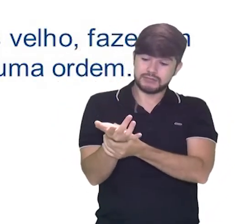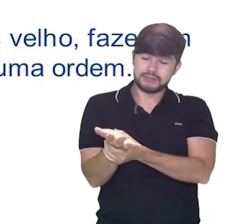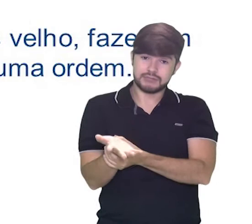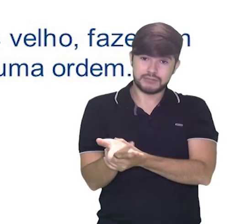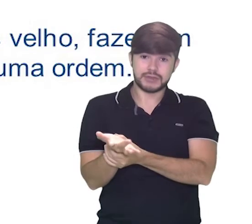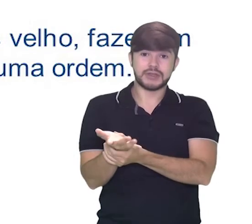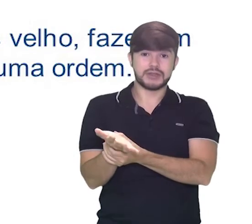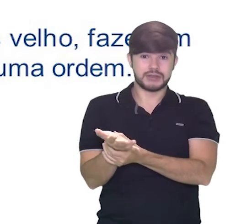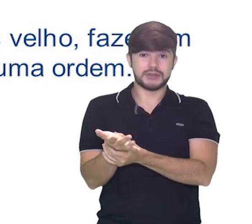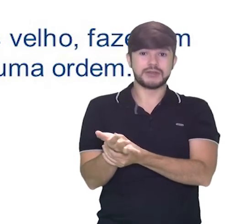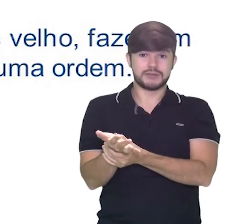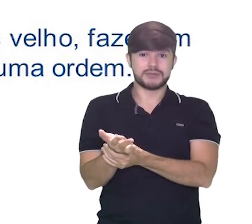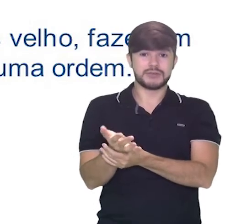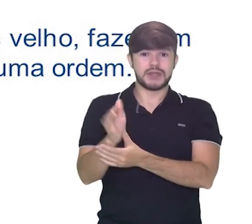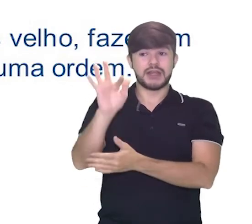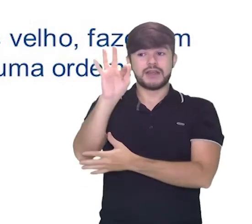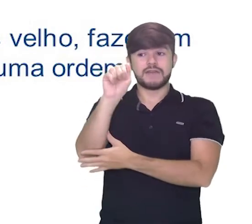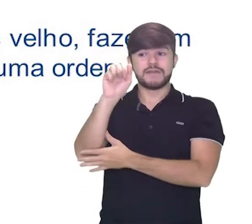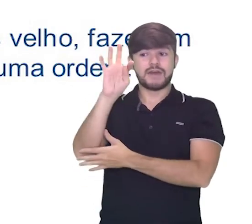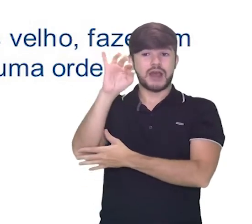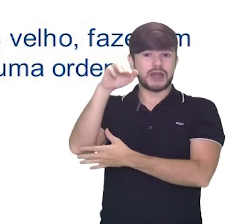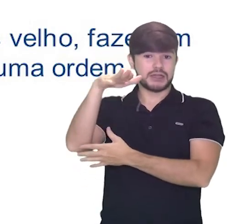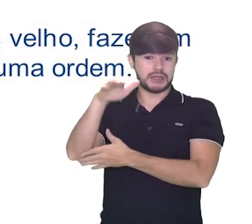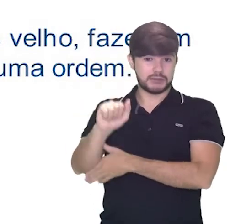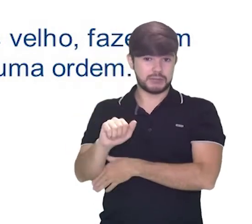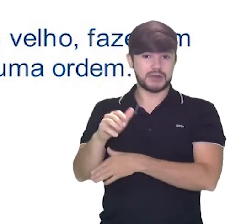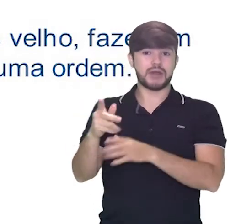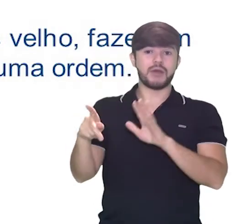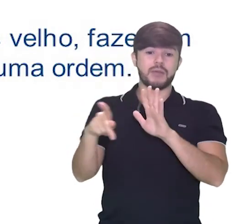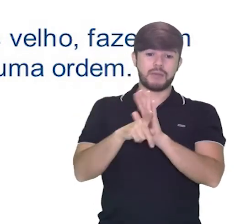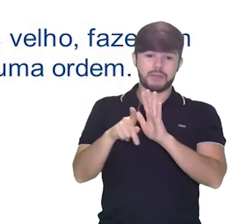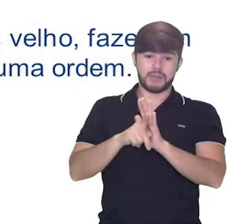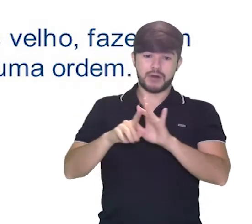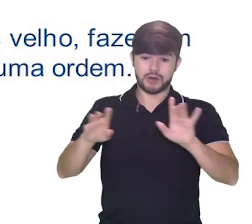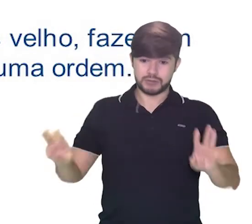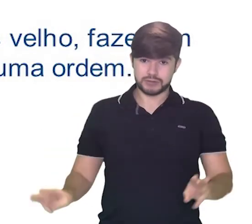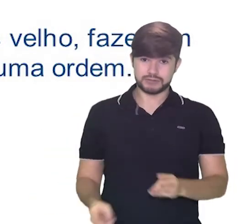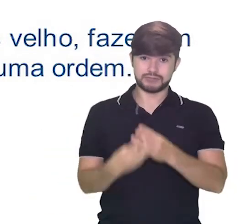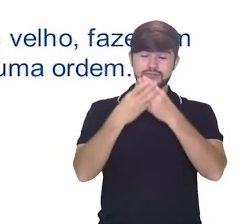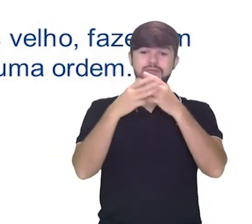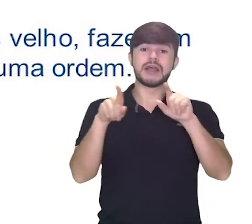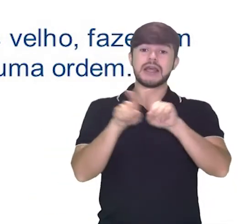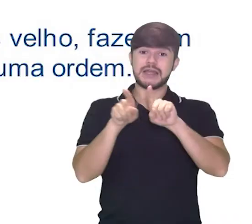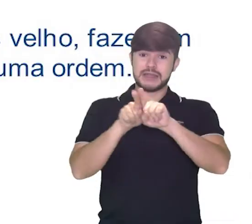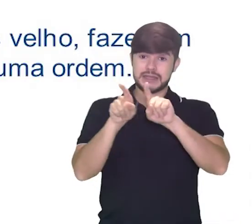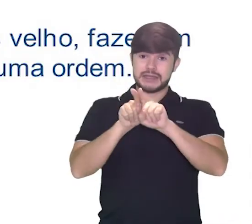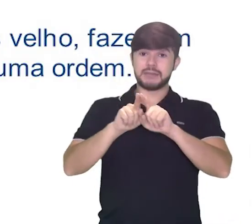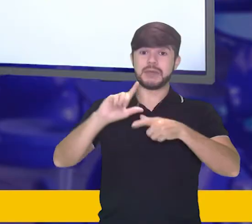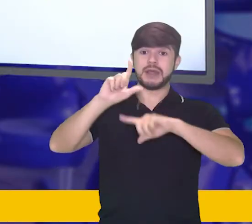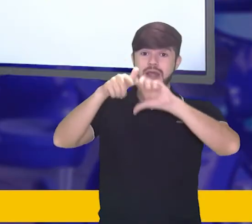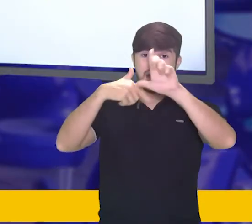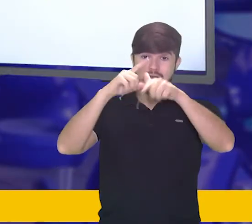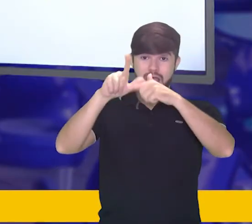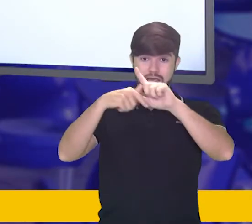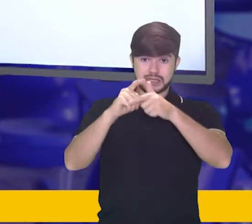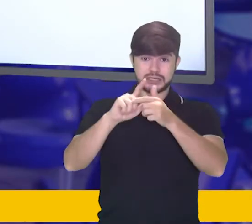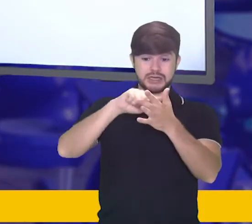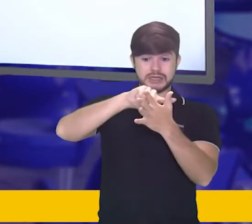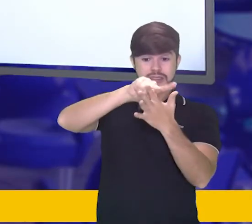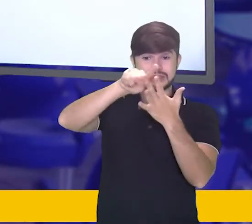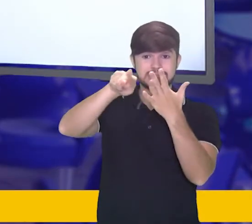mão de Fátima, que é utilizada muito em religiões judaicas, o pentagrama em religiões